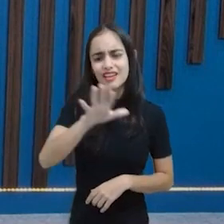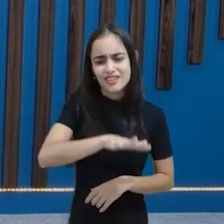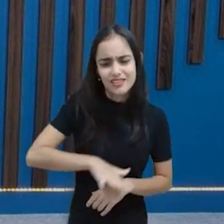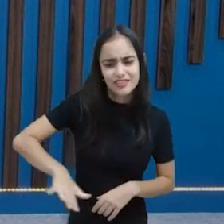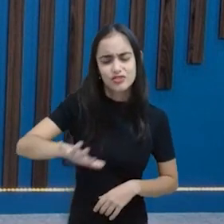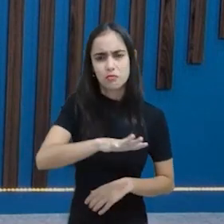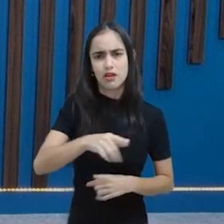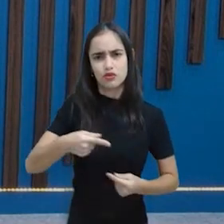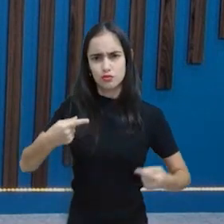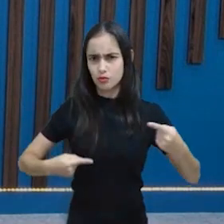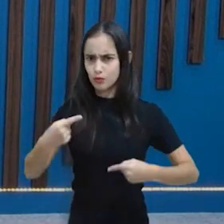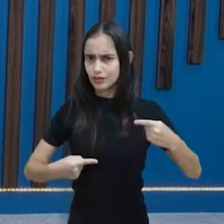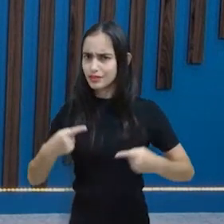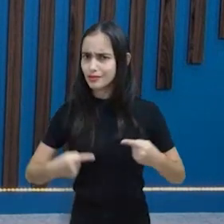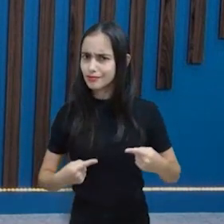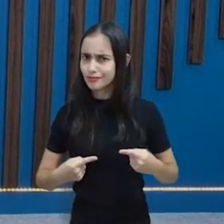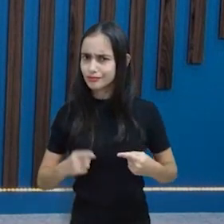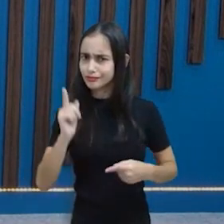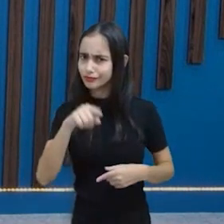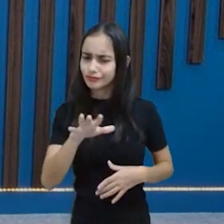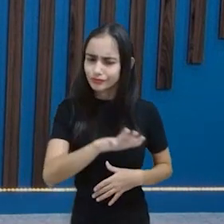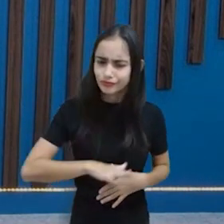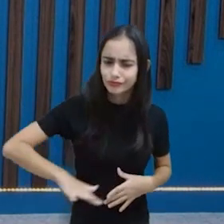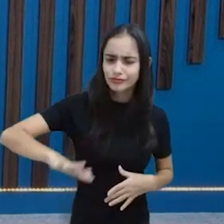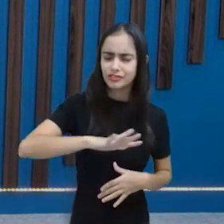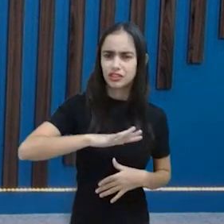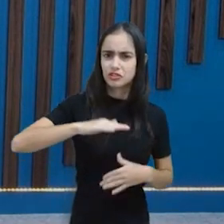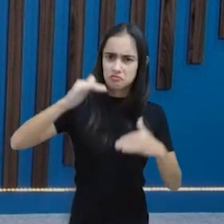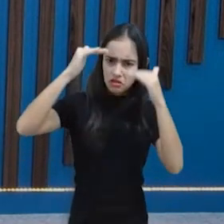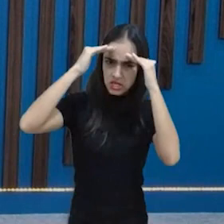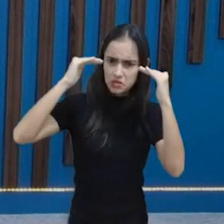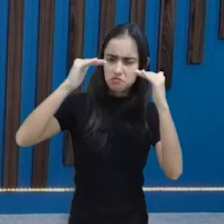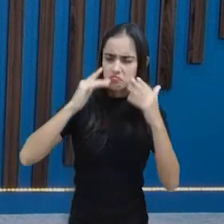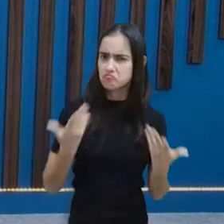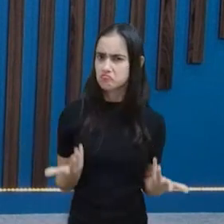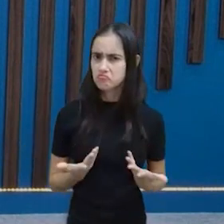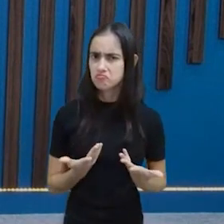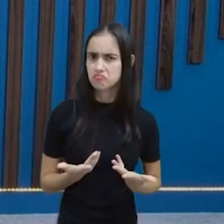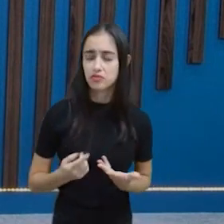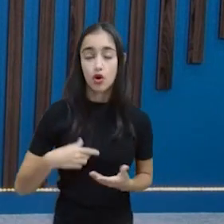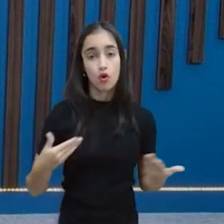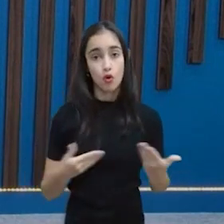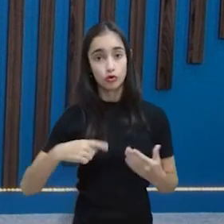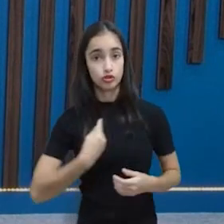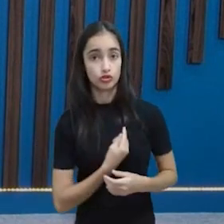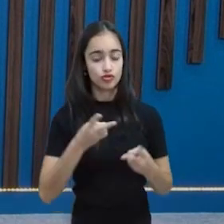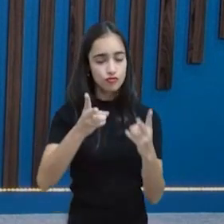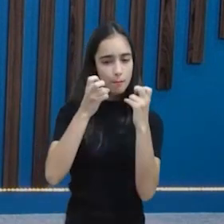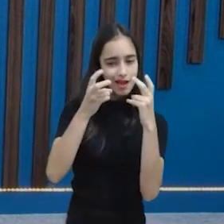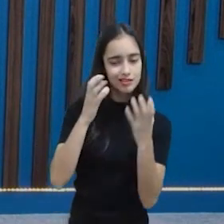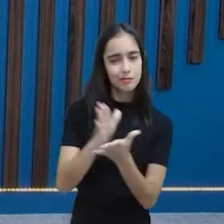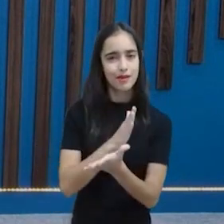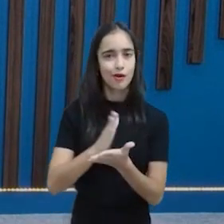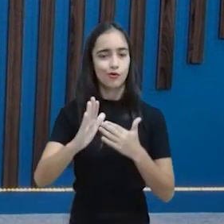espaços políticos, né? Espaços de liderança. Hoje a gente está vendo alguns avanços, mas ainda